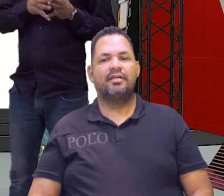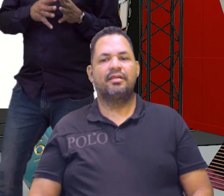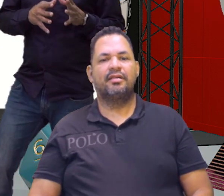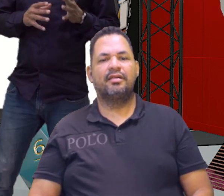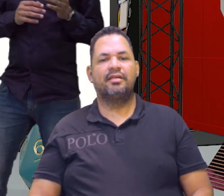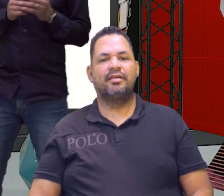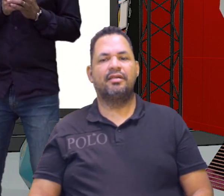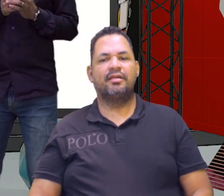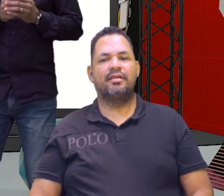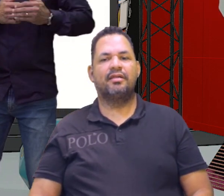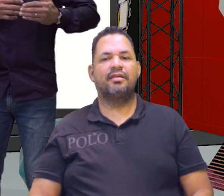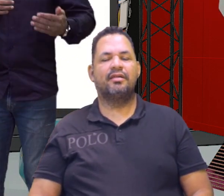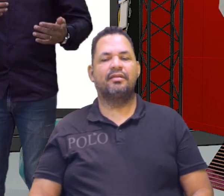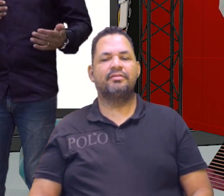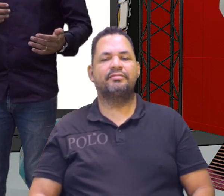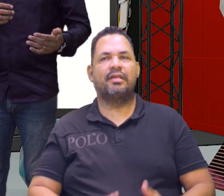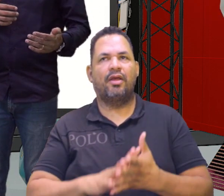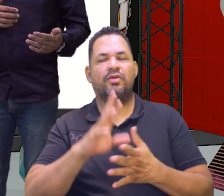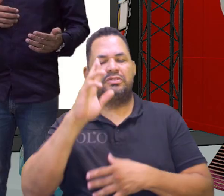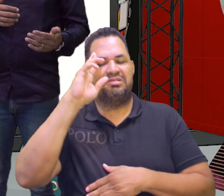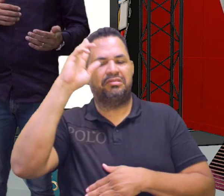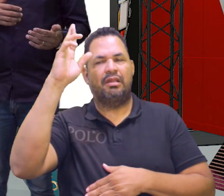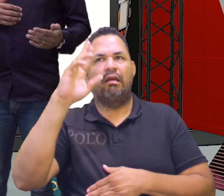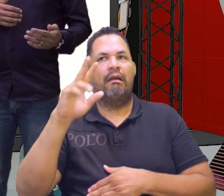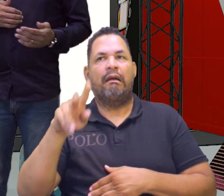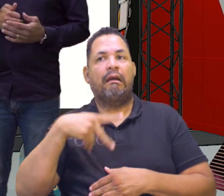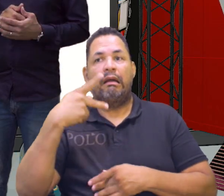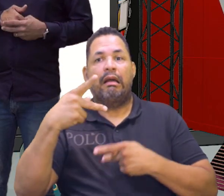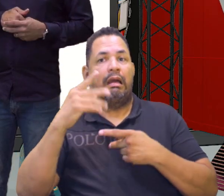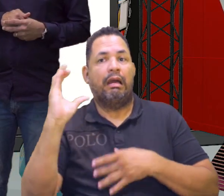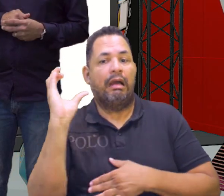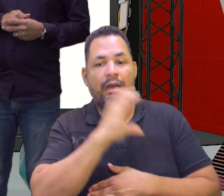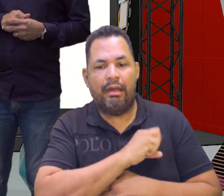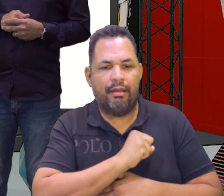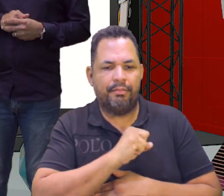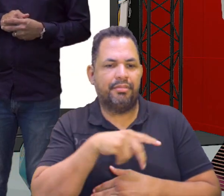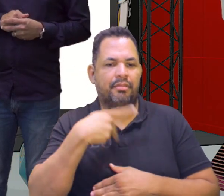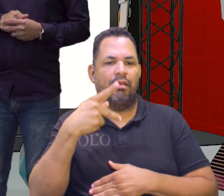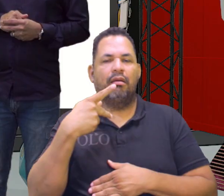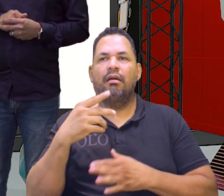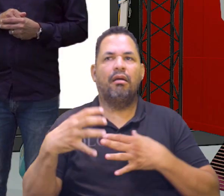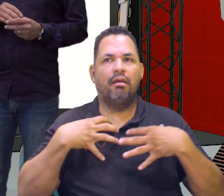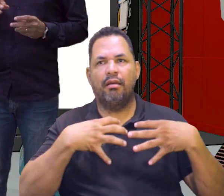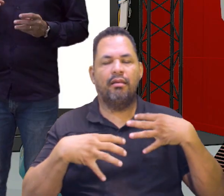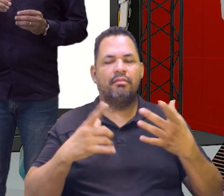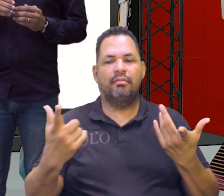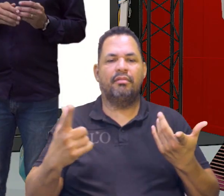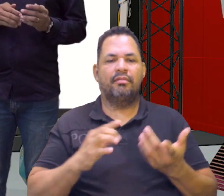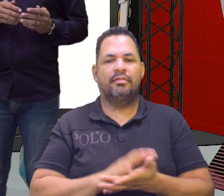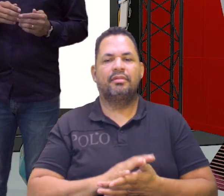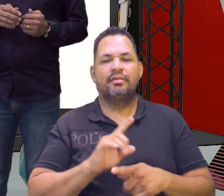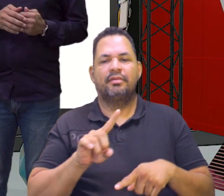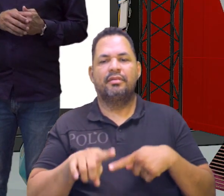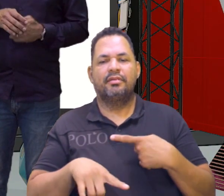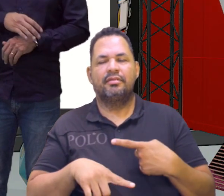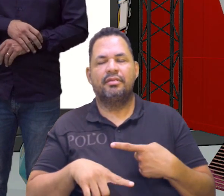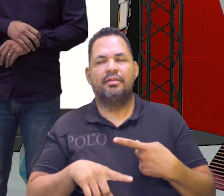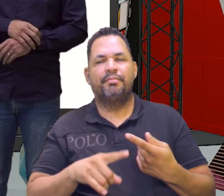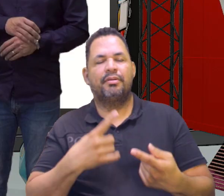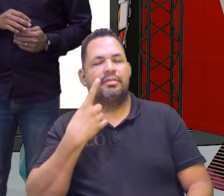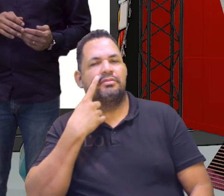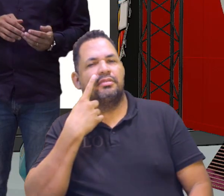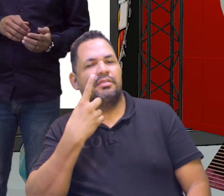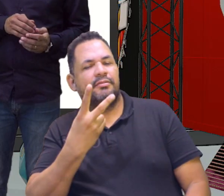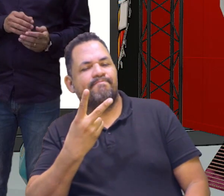nosso diretor aqui, ele é muito impulsivo nas respostas. Agora ele está se controlando. E aí depois de errar